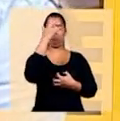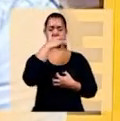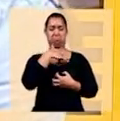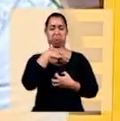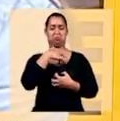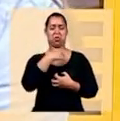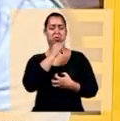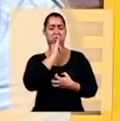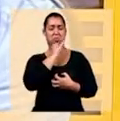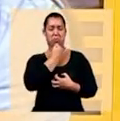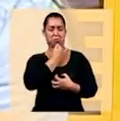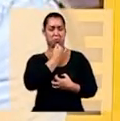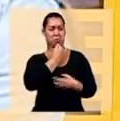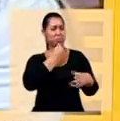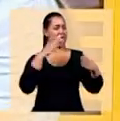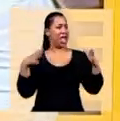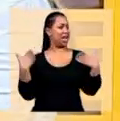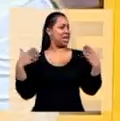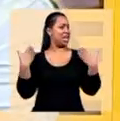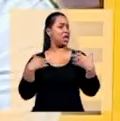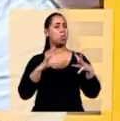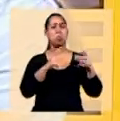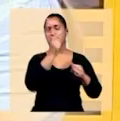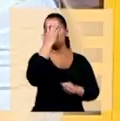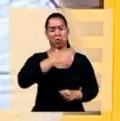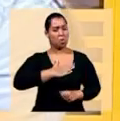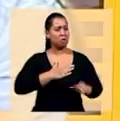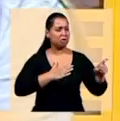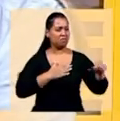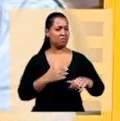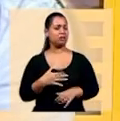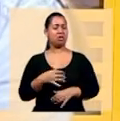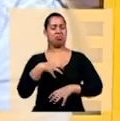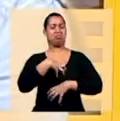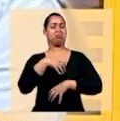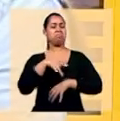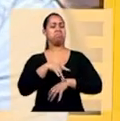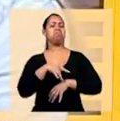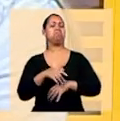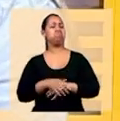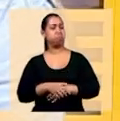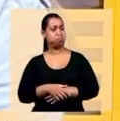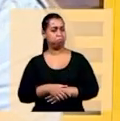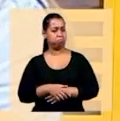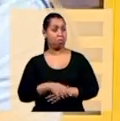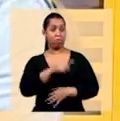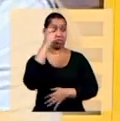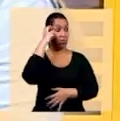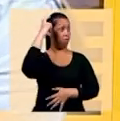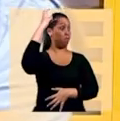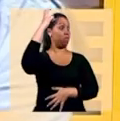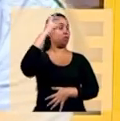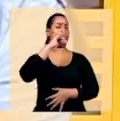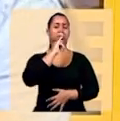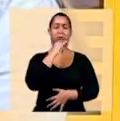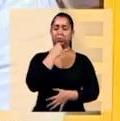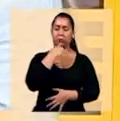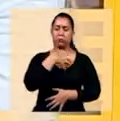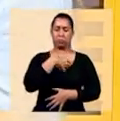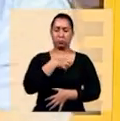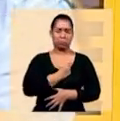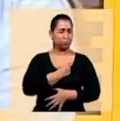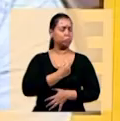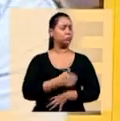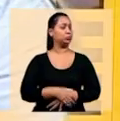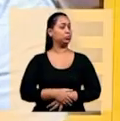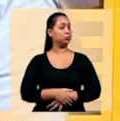me incomoda, então eu vou te assediar. Uma pessoa muito Ou porque alegre, você talvez. é muito alegre, todo mundo gosta de você e está me incomodando. Ou você é muito inteligente